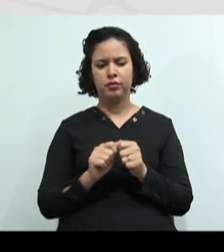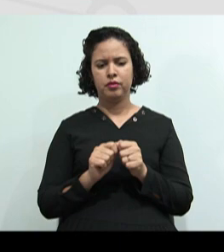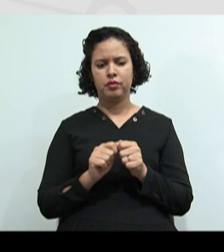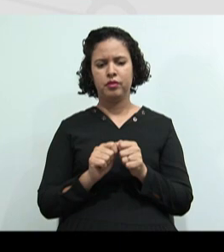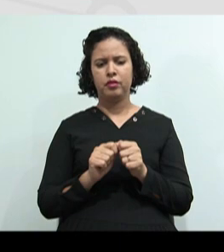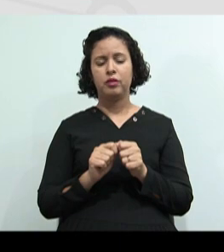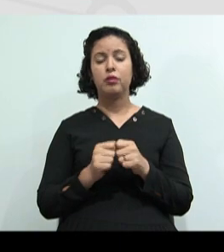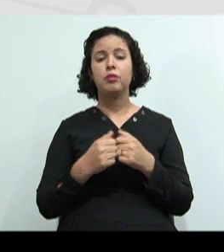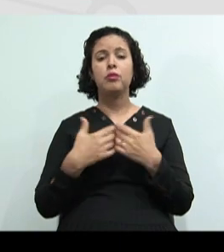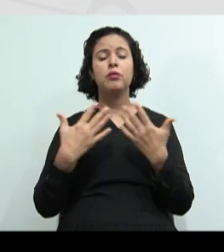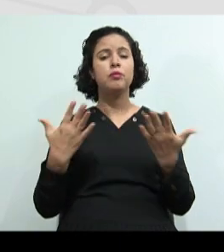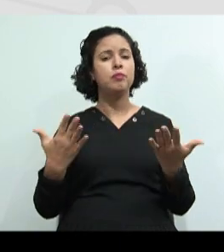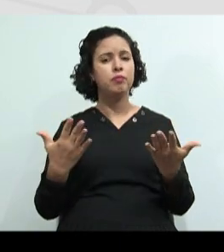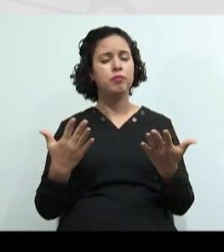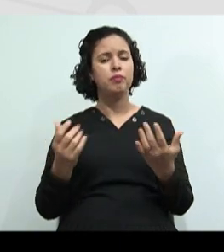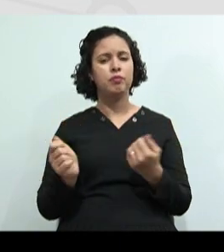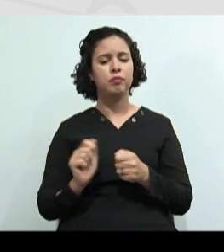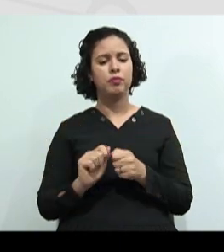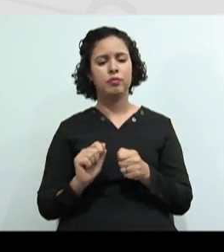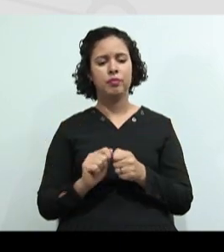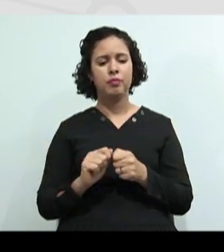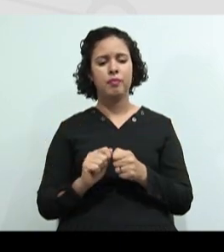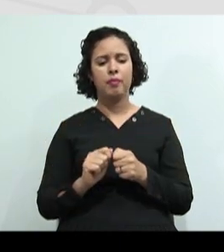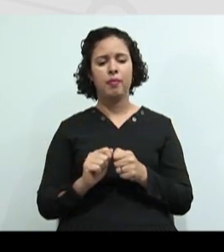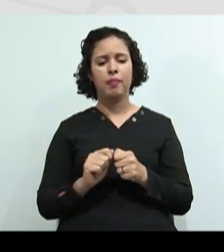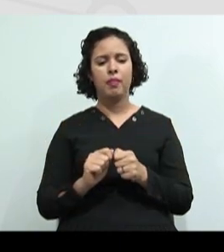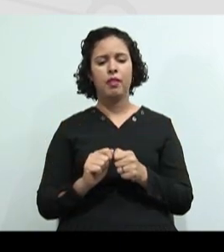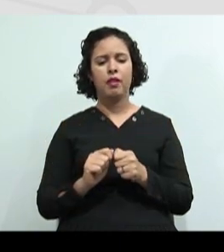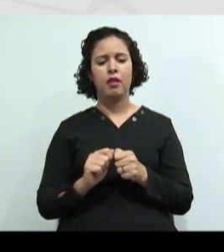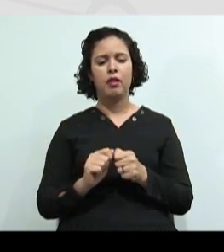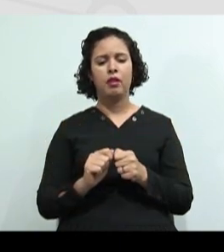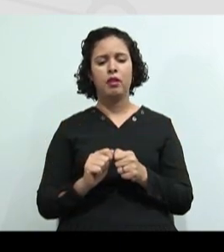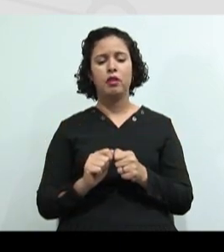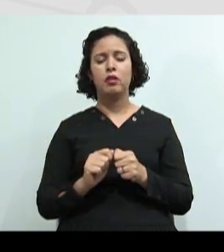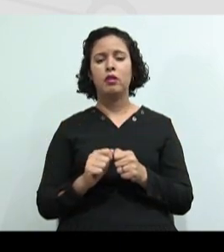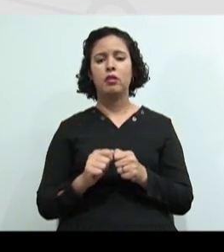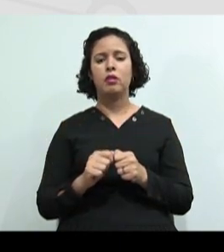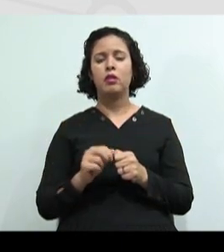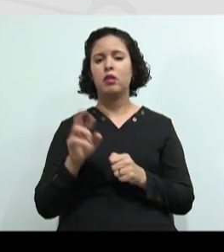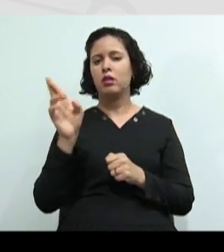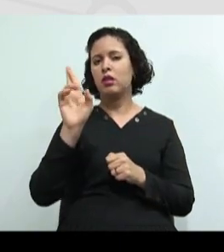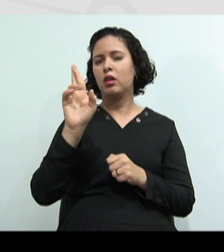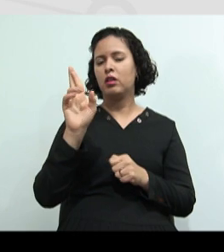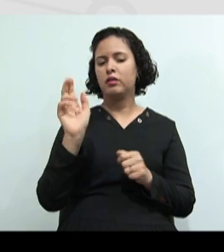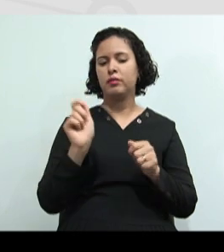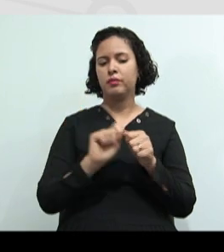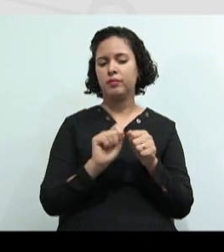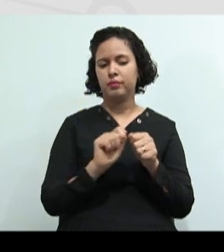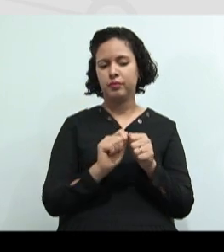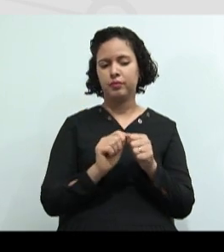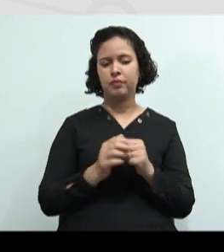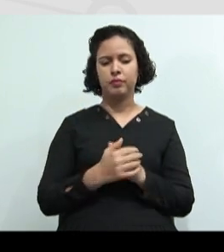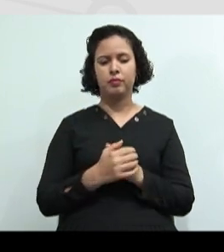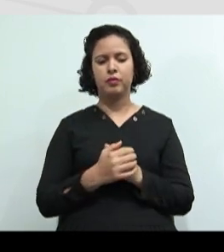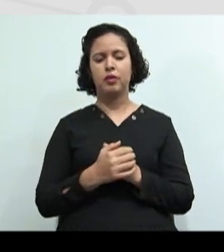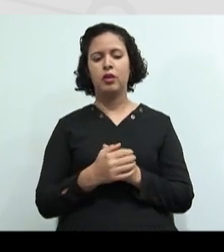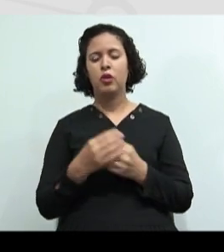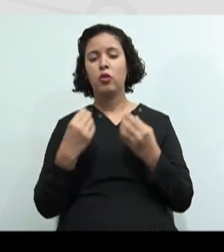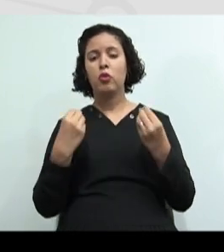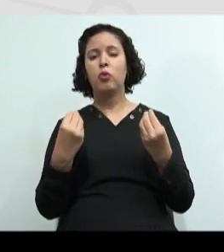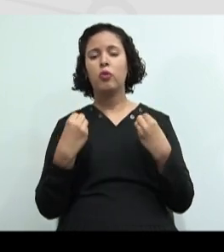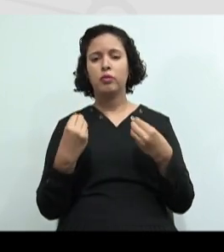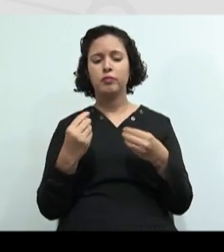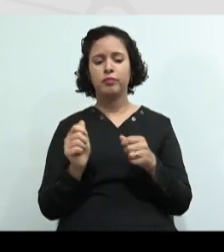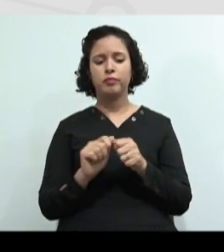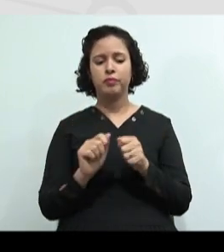when, quando será feito. O quinto W é o who, né, por quem será feito. Os outros dois H, how, como será